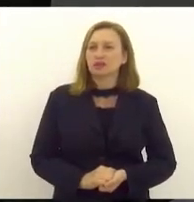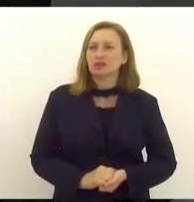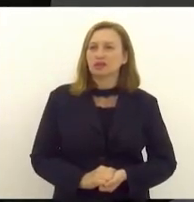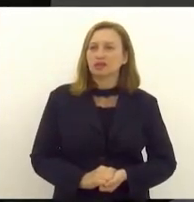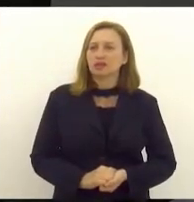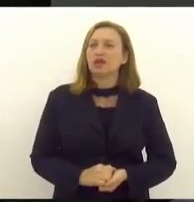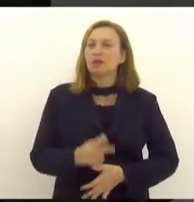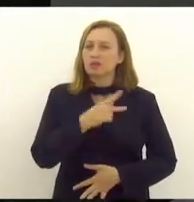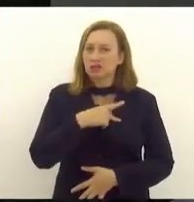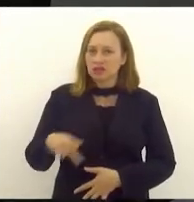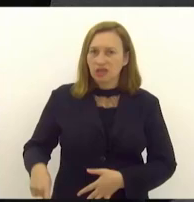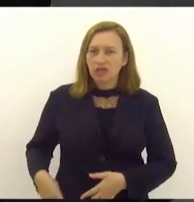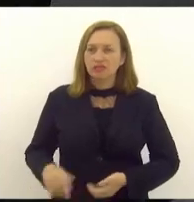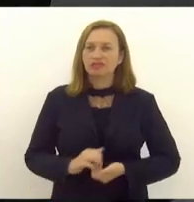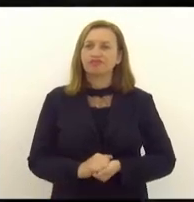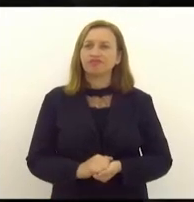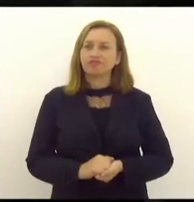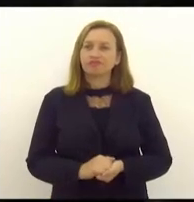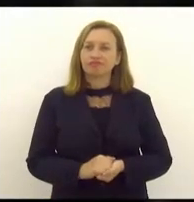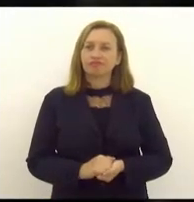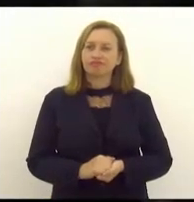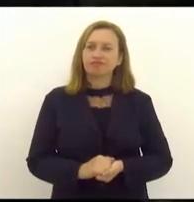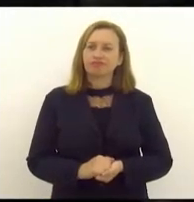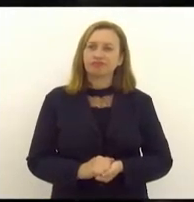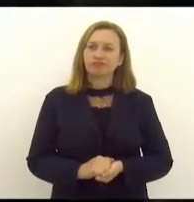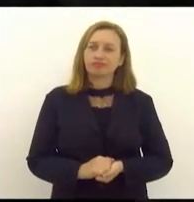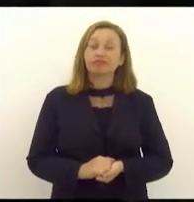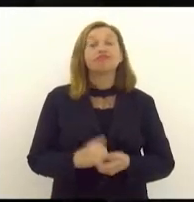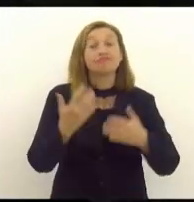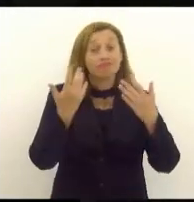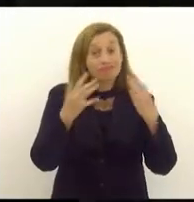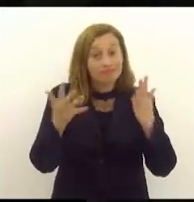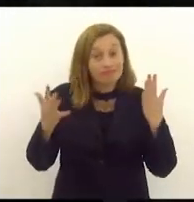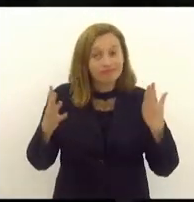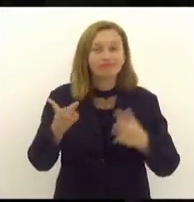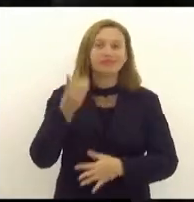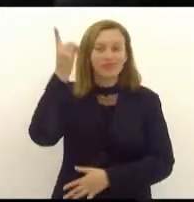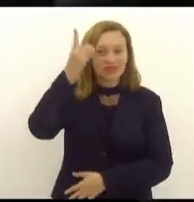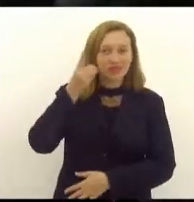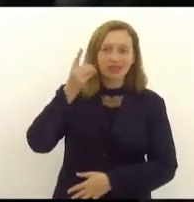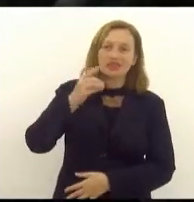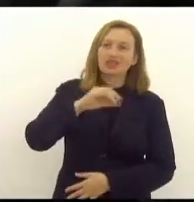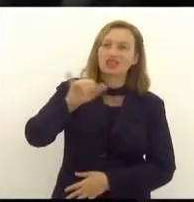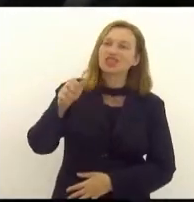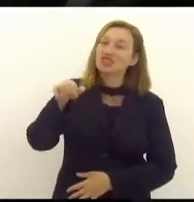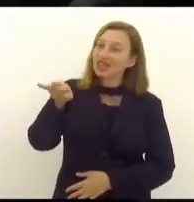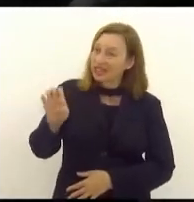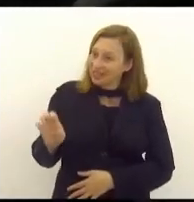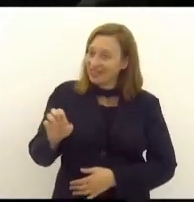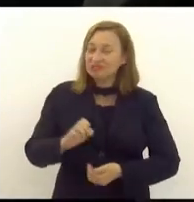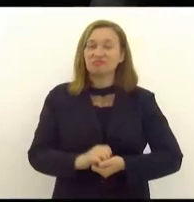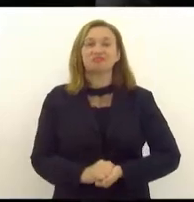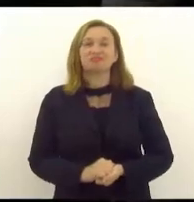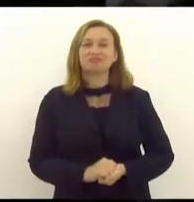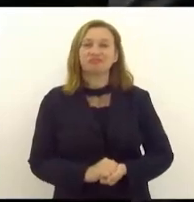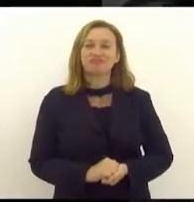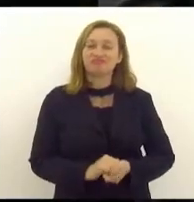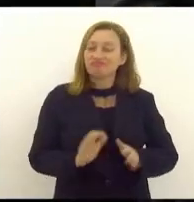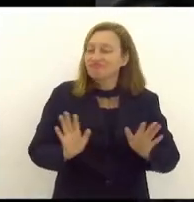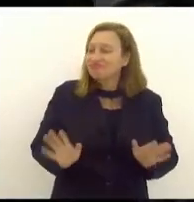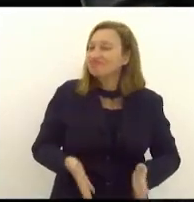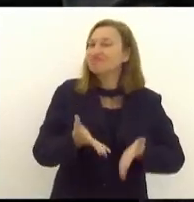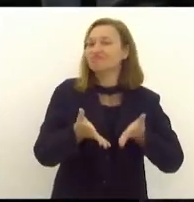Presidente queria que parabenizar o deputado Jair por essa